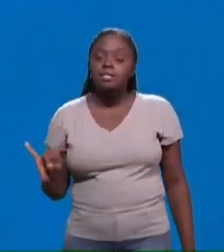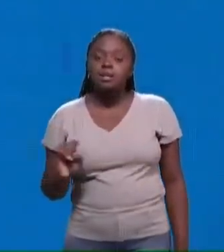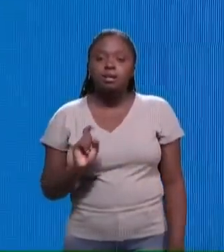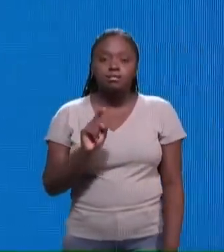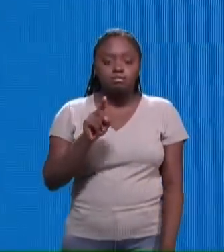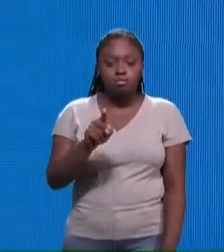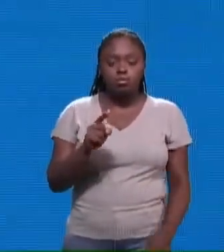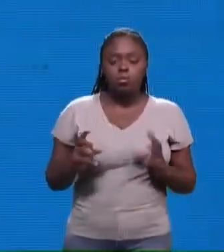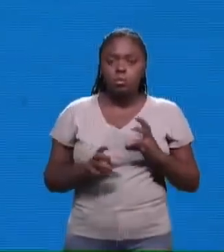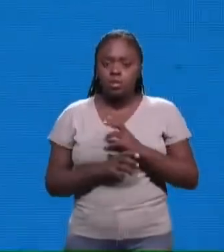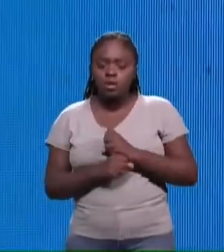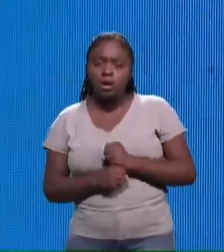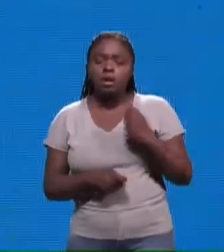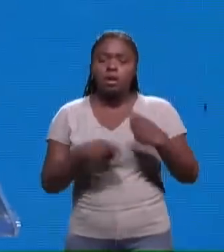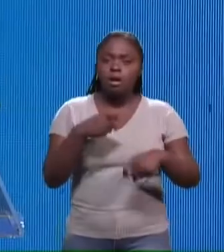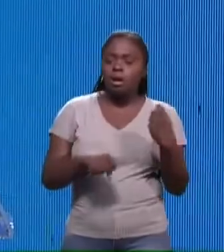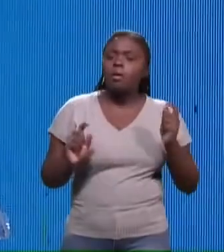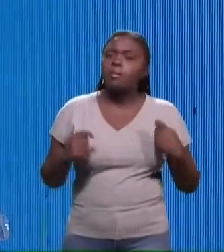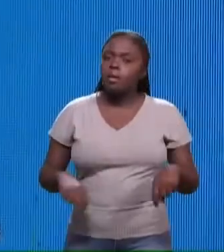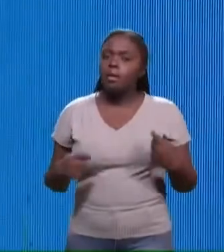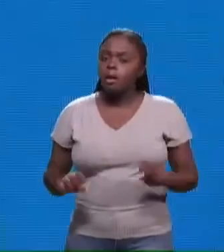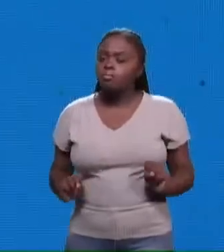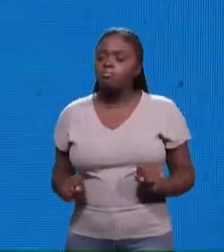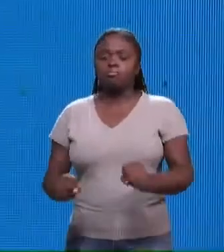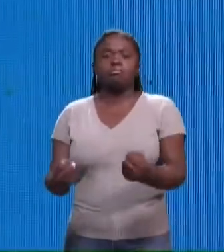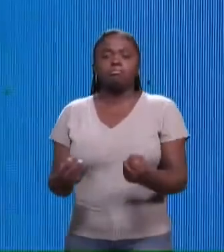está debaixo de pressão sexual, resista.